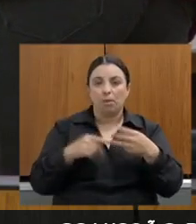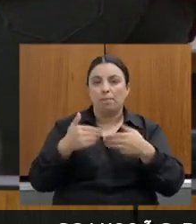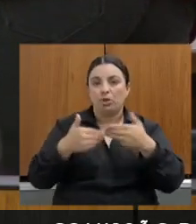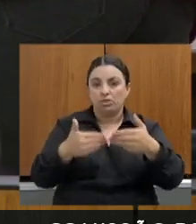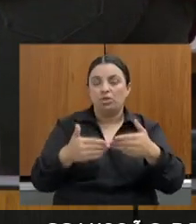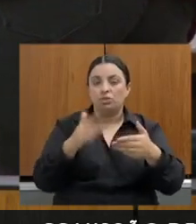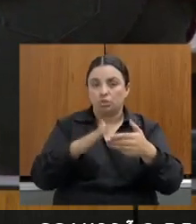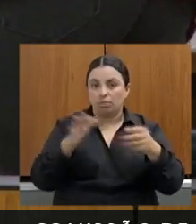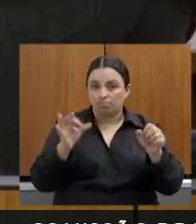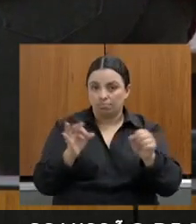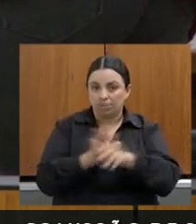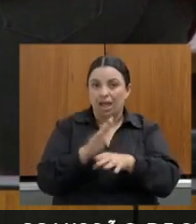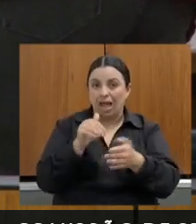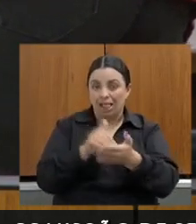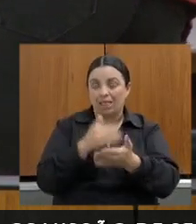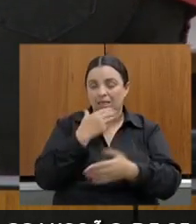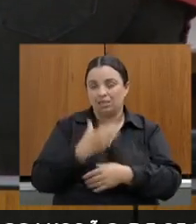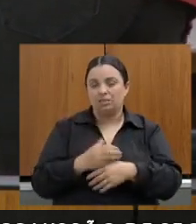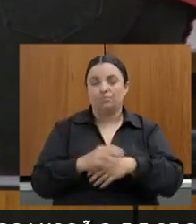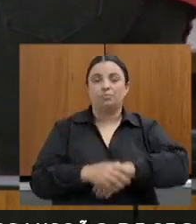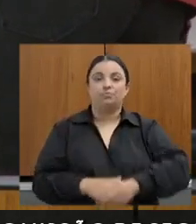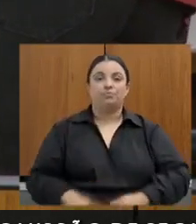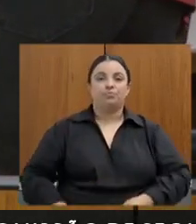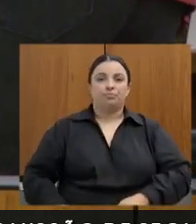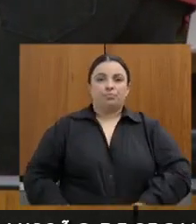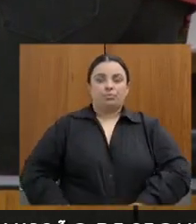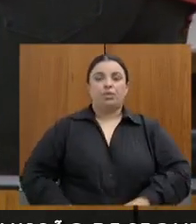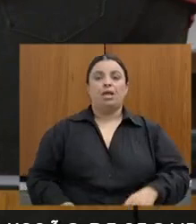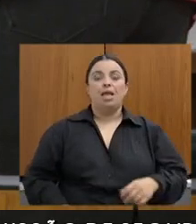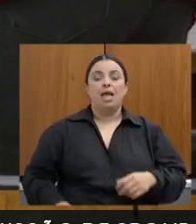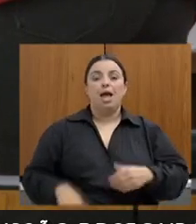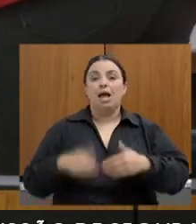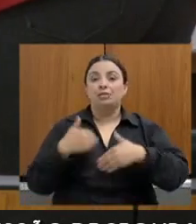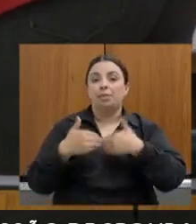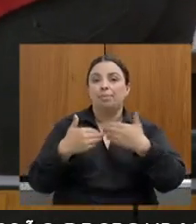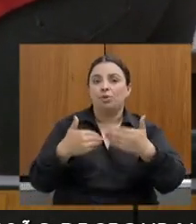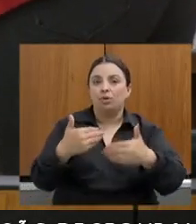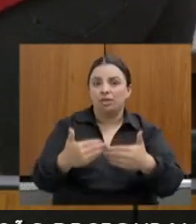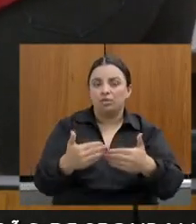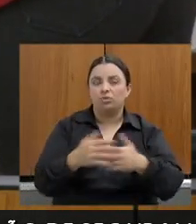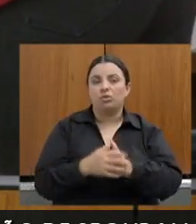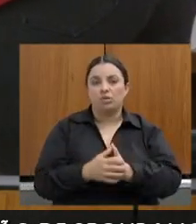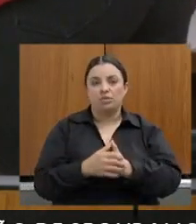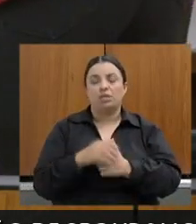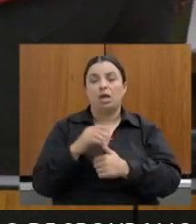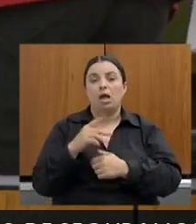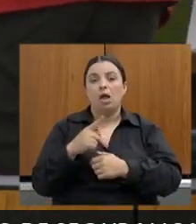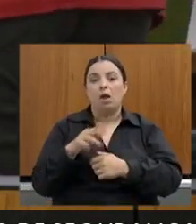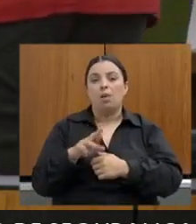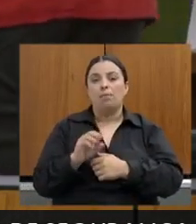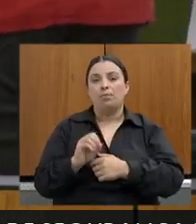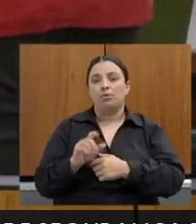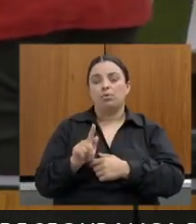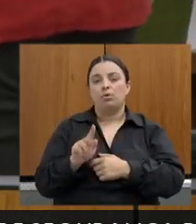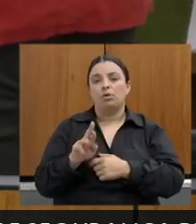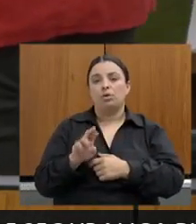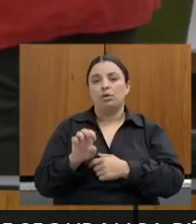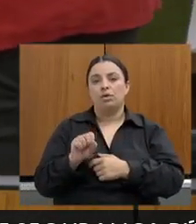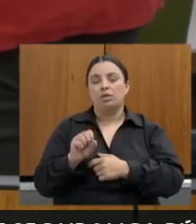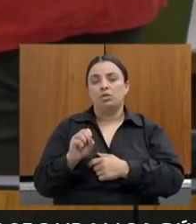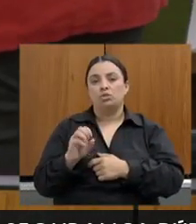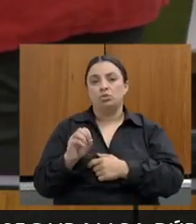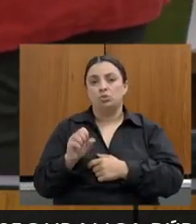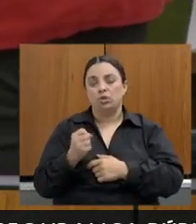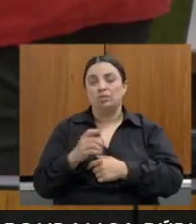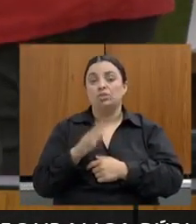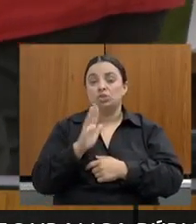encerrados às progressões nós colocamos em ordem até o meio do ano passado então nós temos